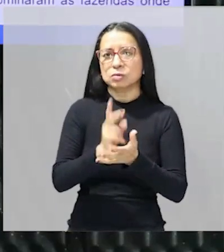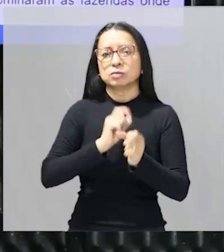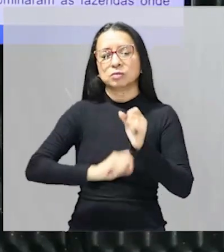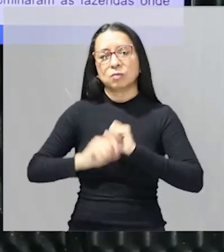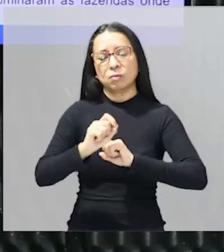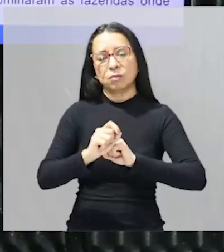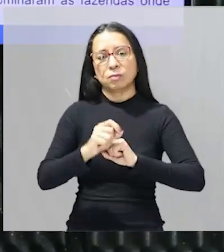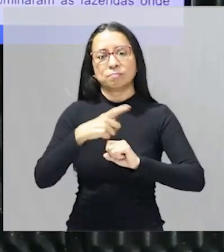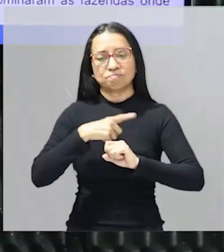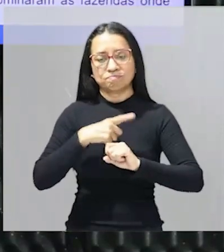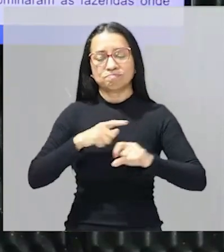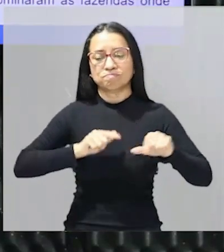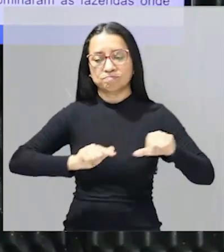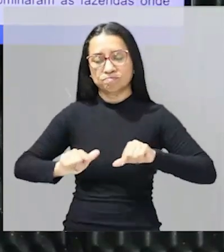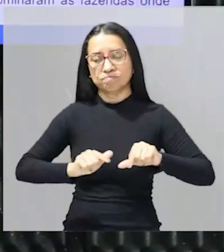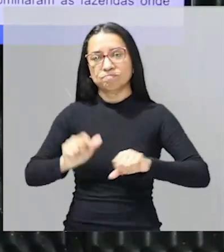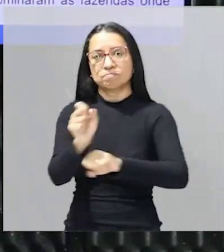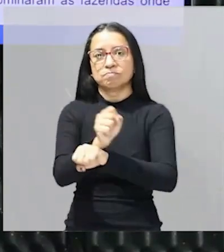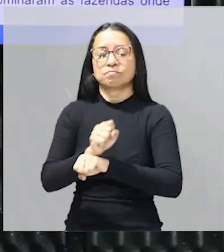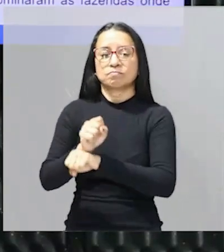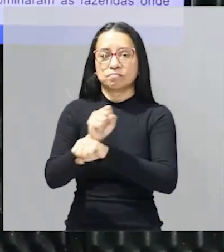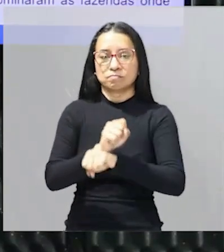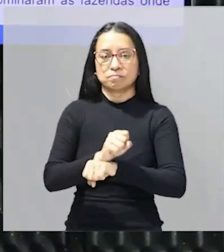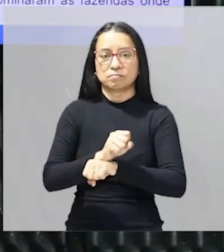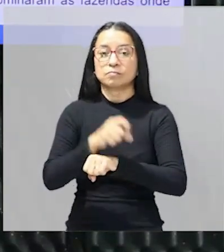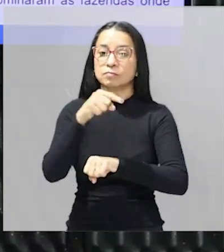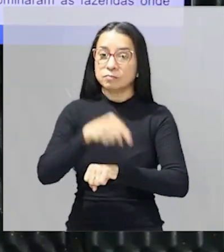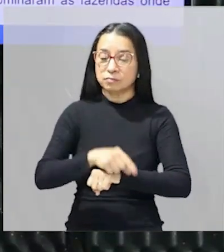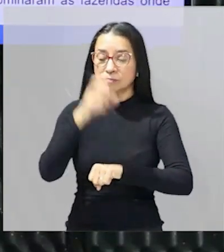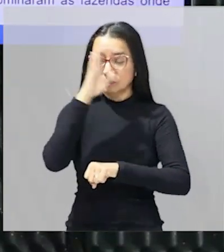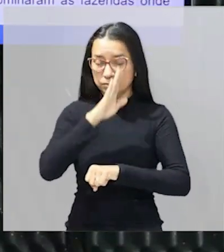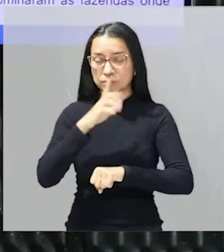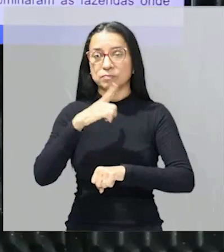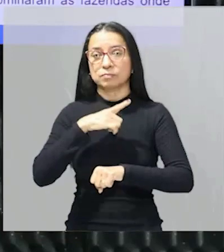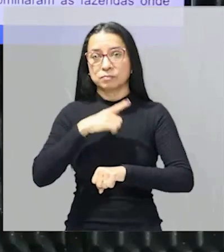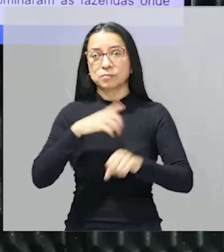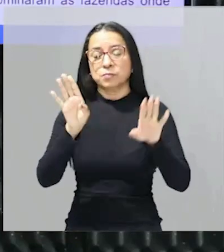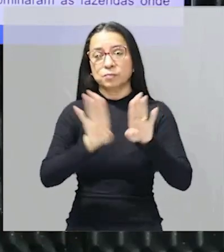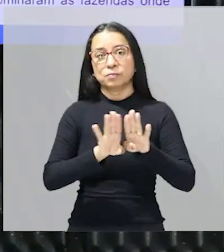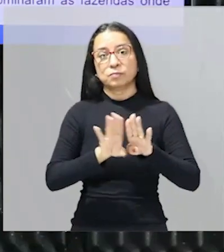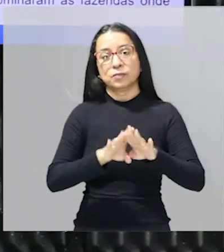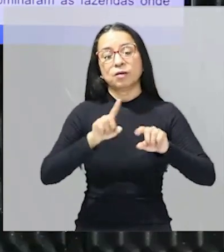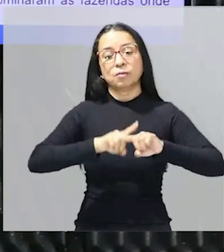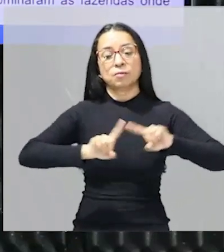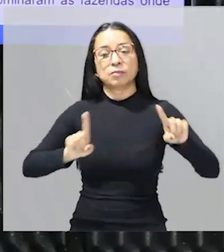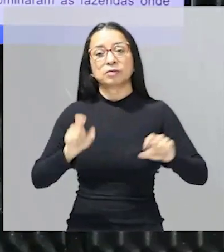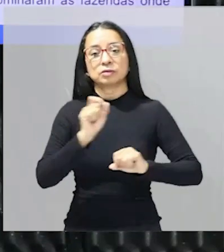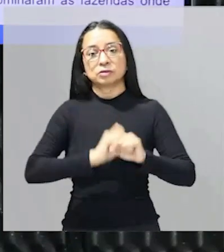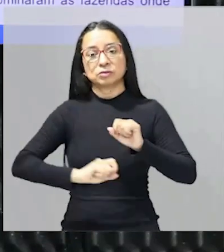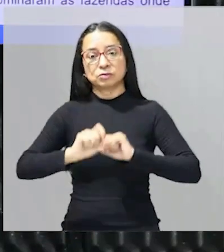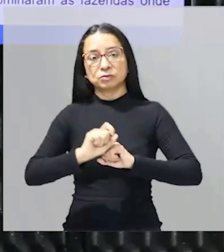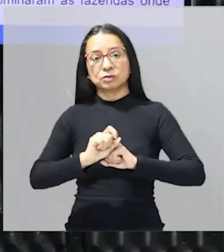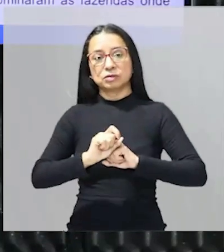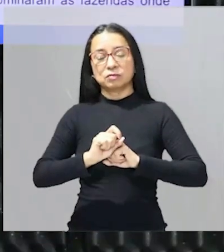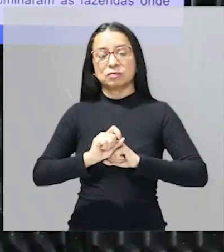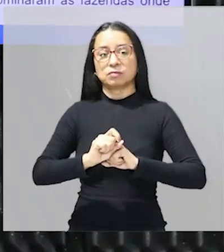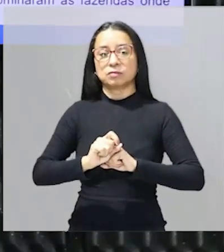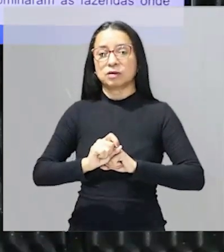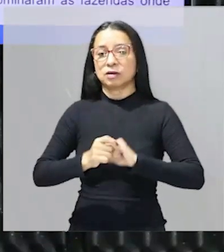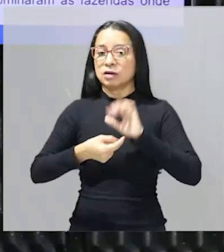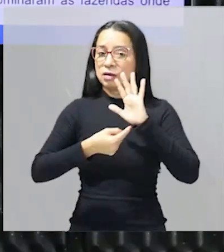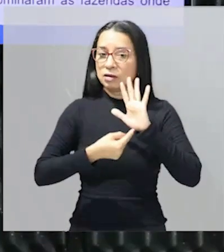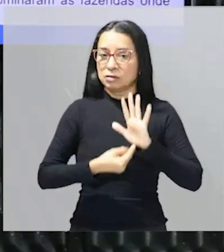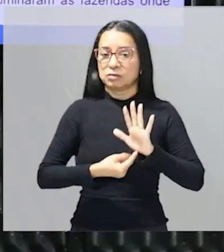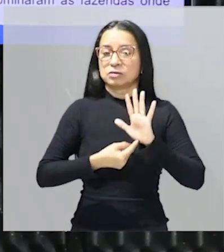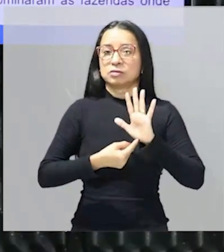tivemos fazendas reprodutoras de escravo. Entretanto, o que vai predominar no caso do Brasil é a